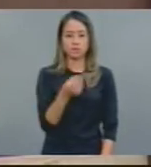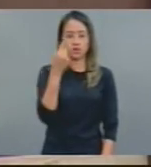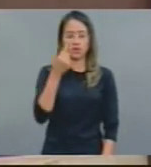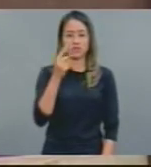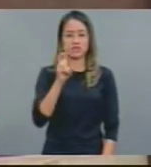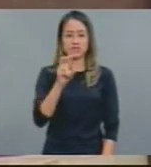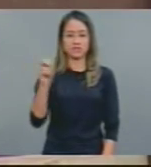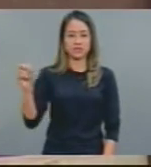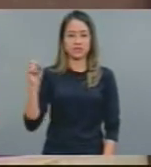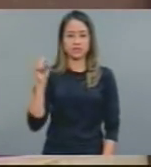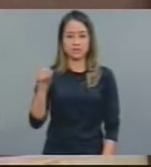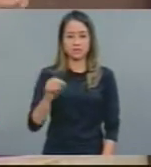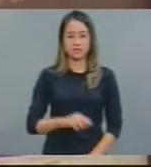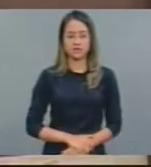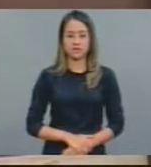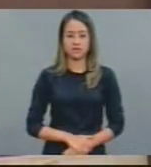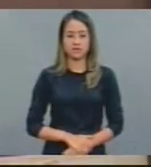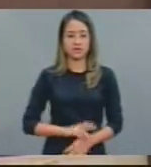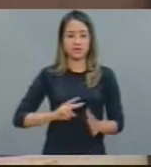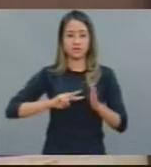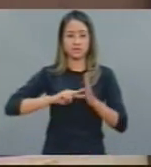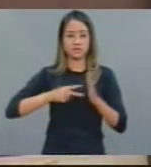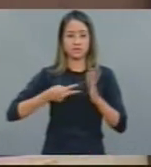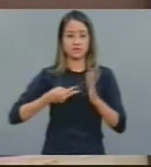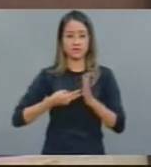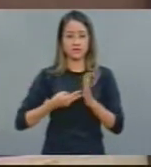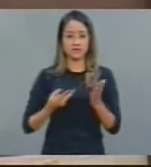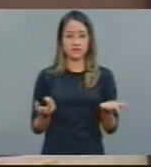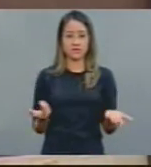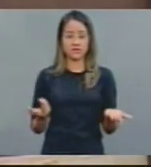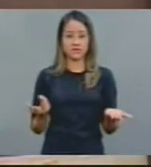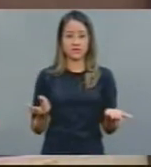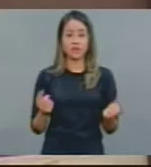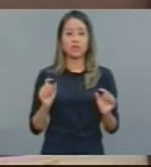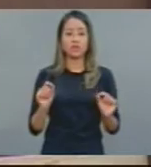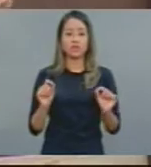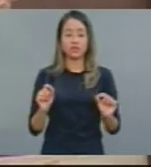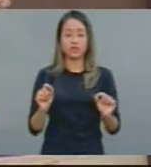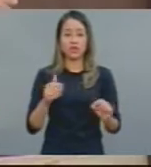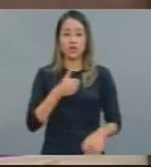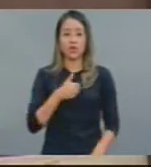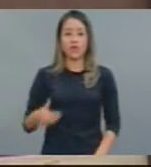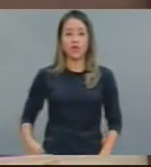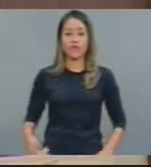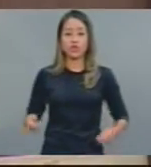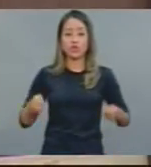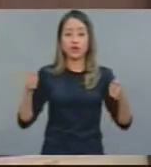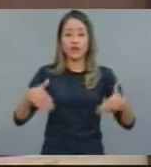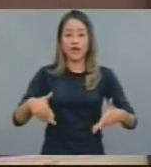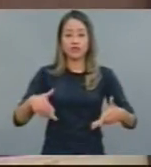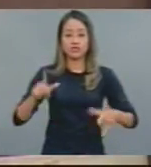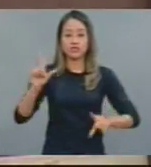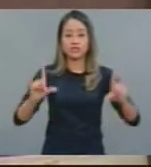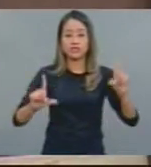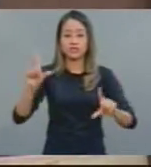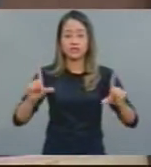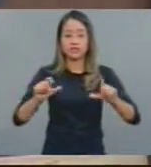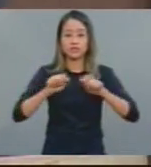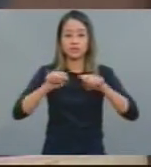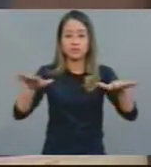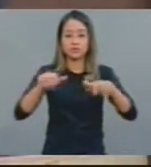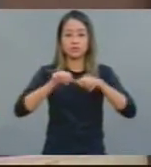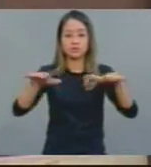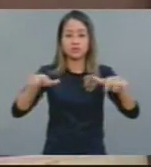isso representa 10% da verba de publicidade? O que o governo vai economizar com